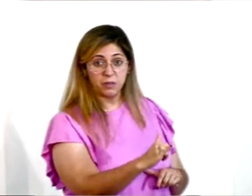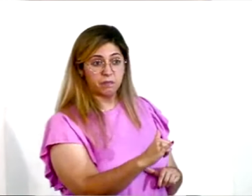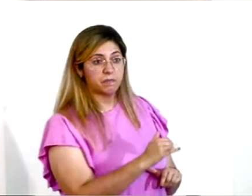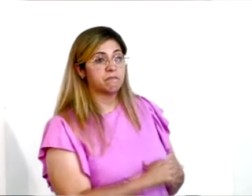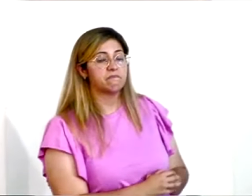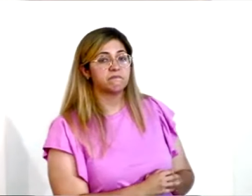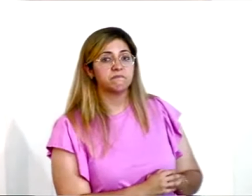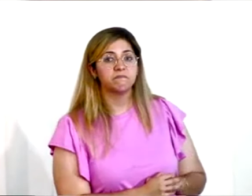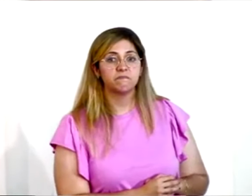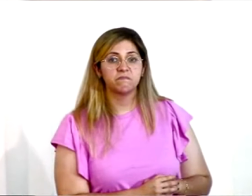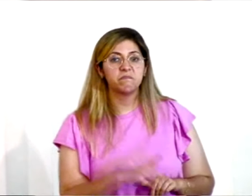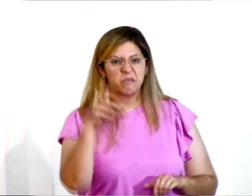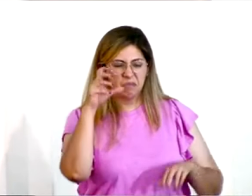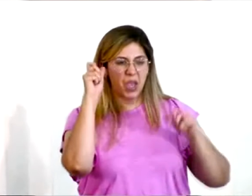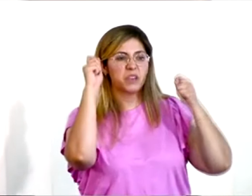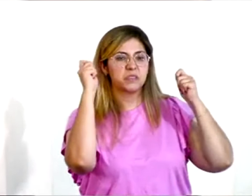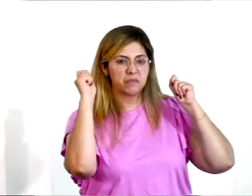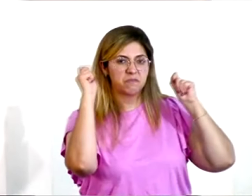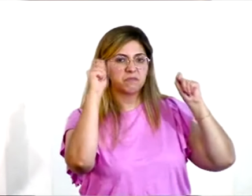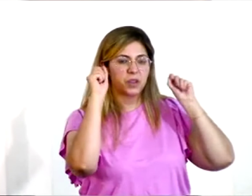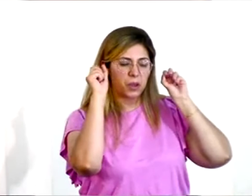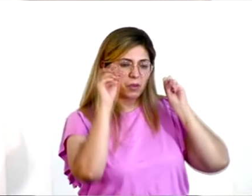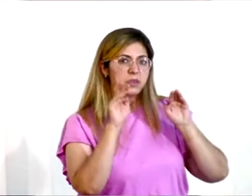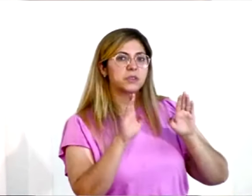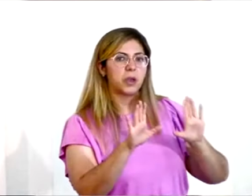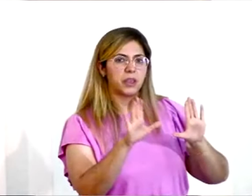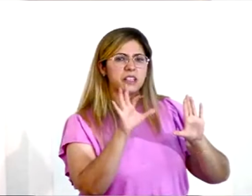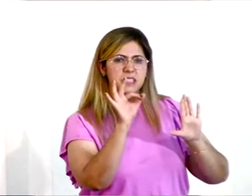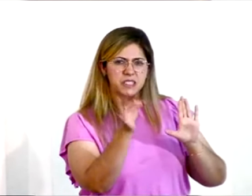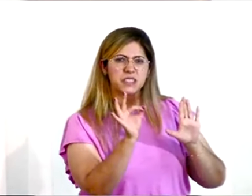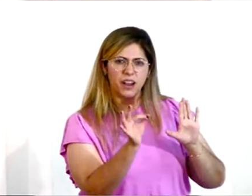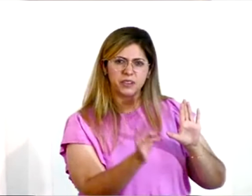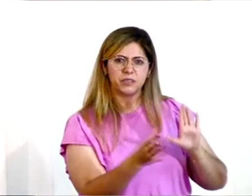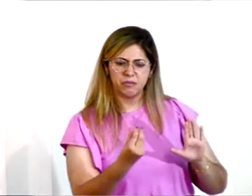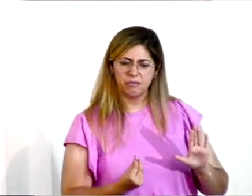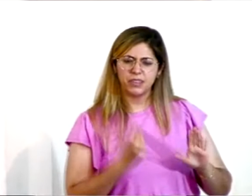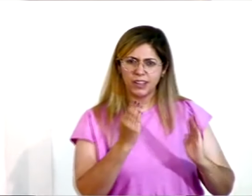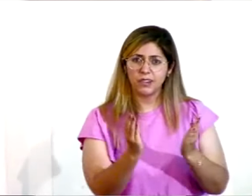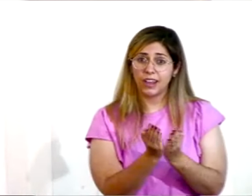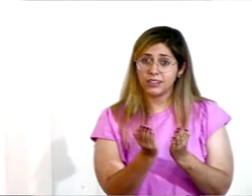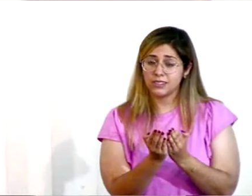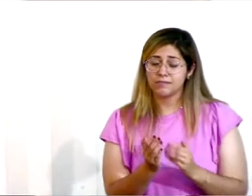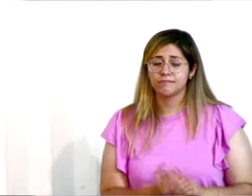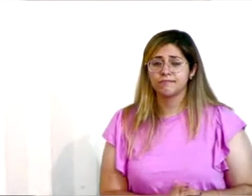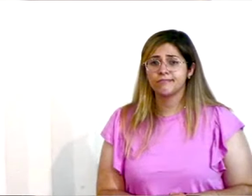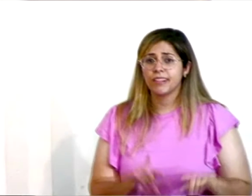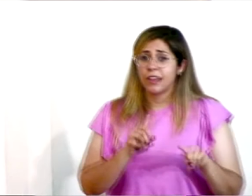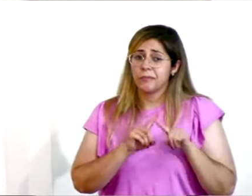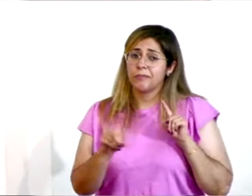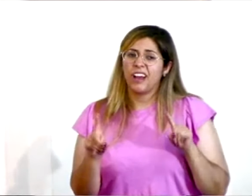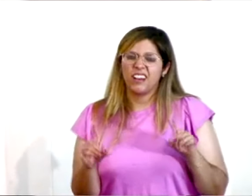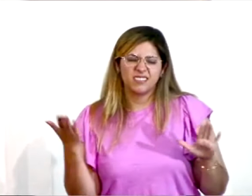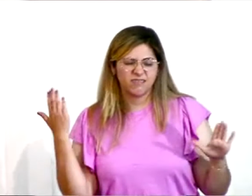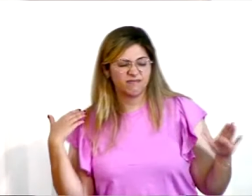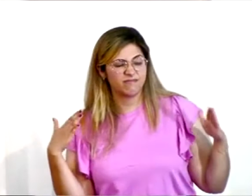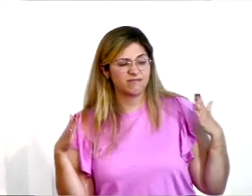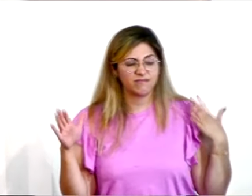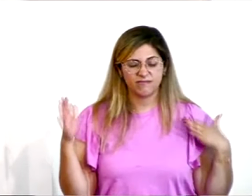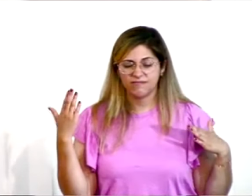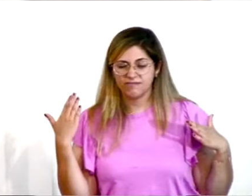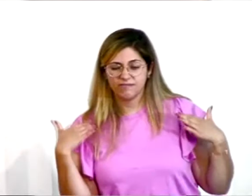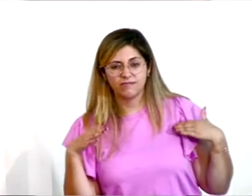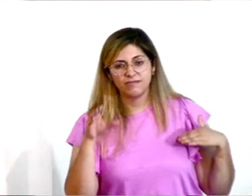Deus te deu isso, entender que essa é a vida de um cristão. Mas se você viveu até aqui, se acostumando a ir à igreja todo domingo porque